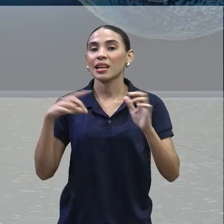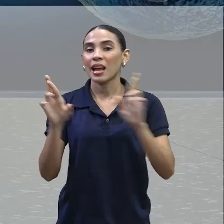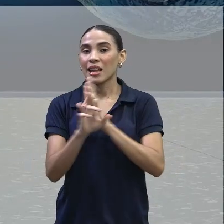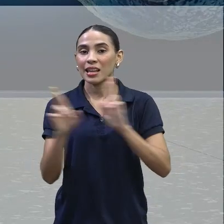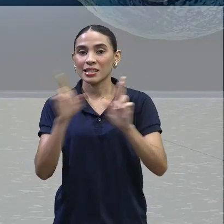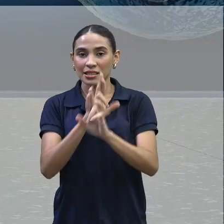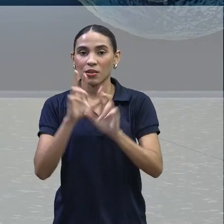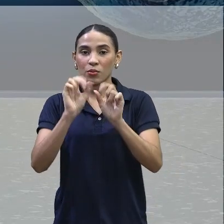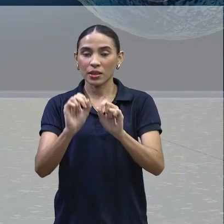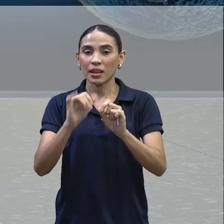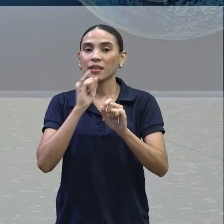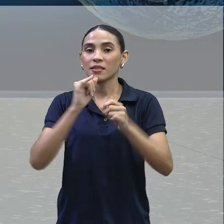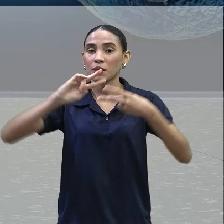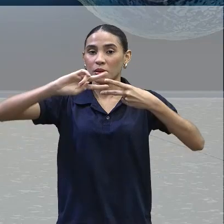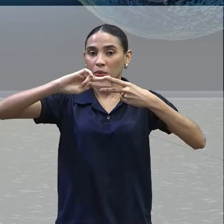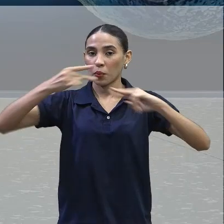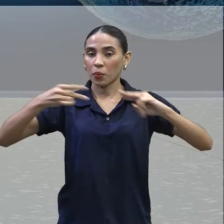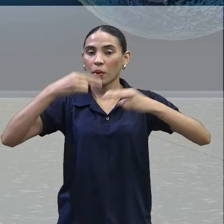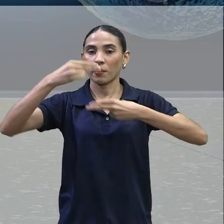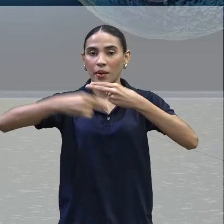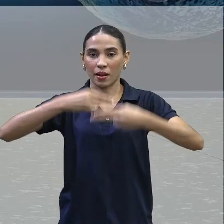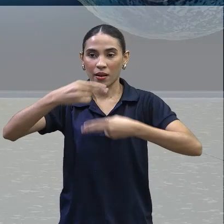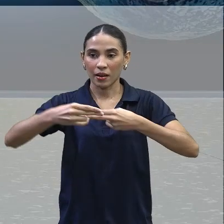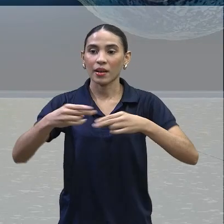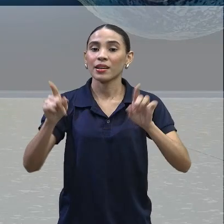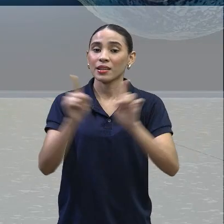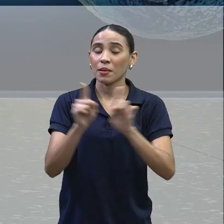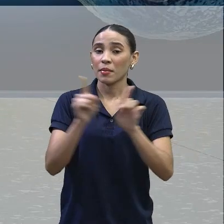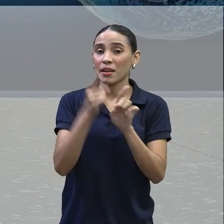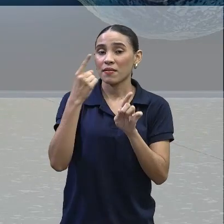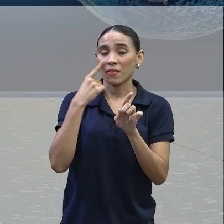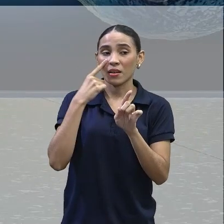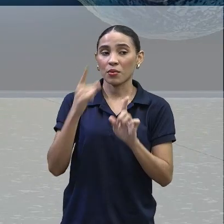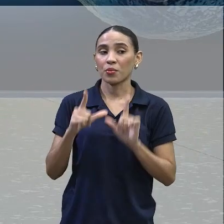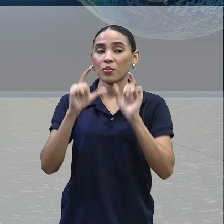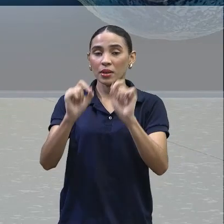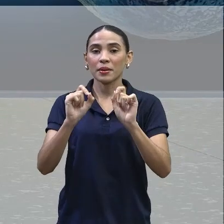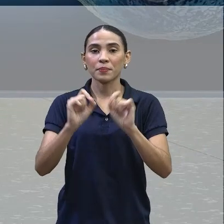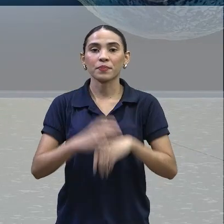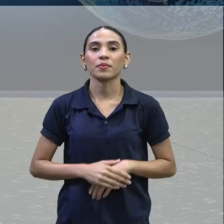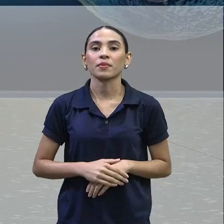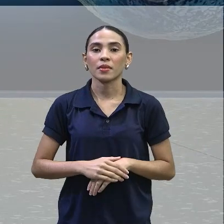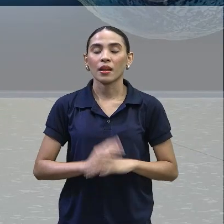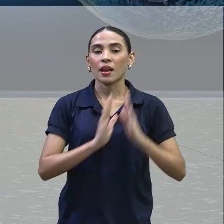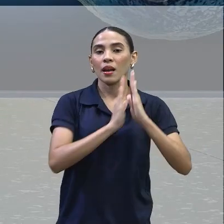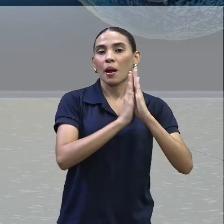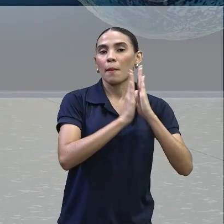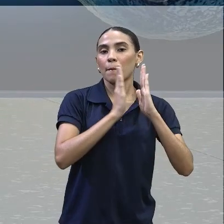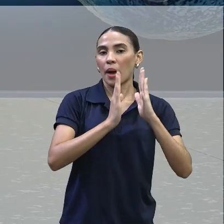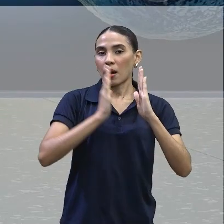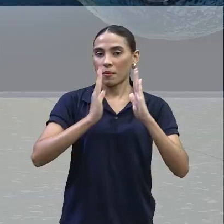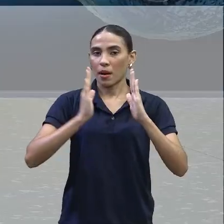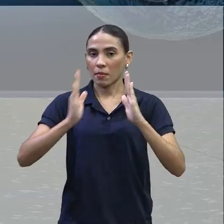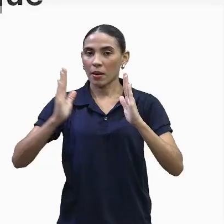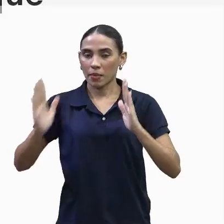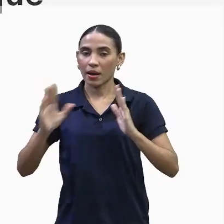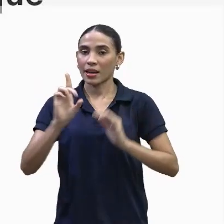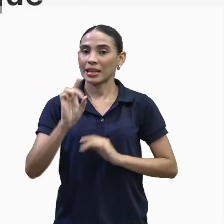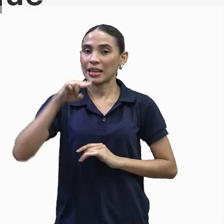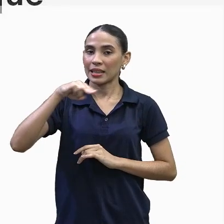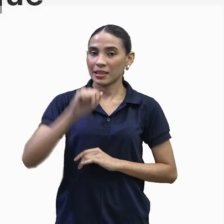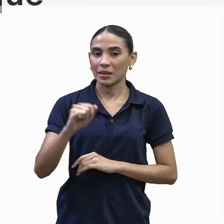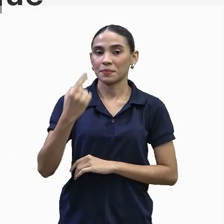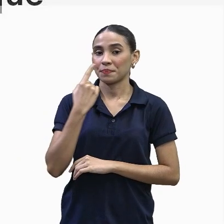à hereditariedade. E aí nós vamos ver, né, sobre o sequenciamento de DNA. Veja